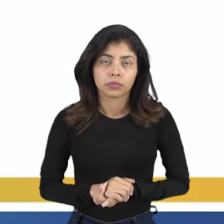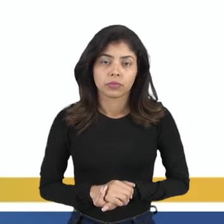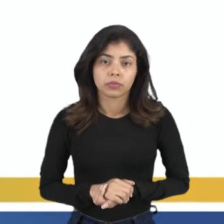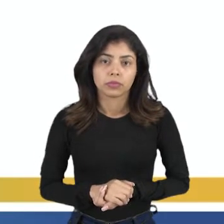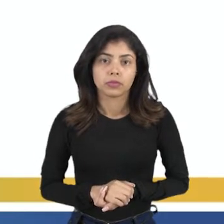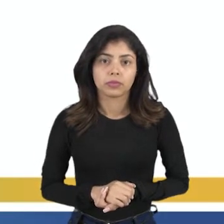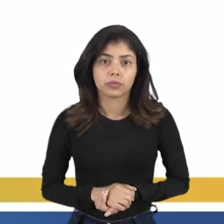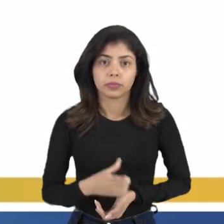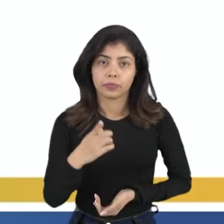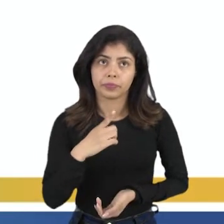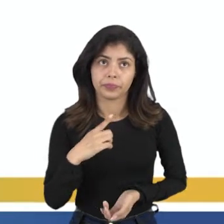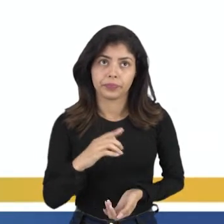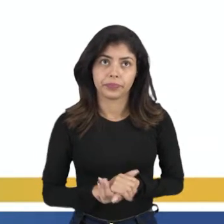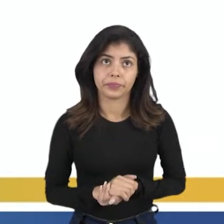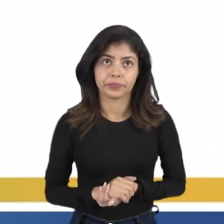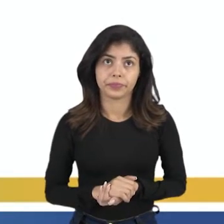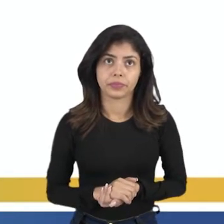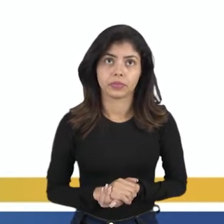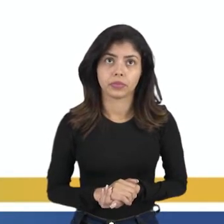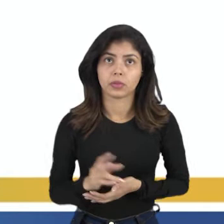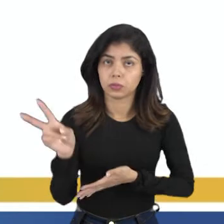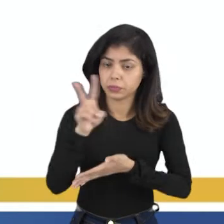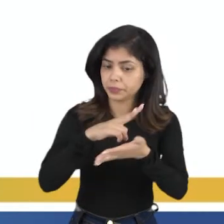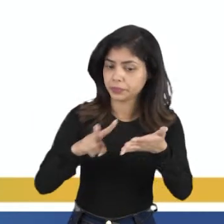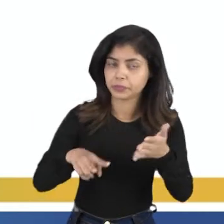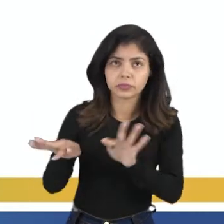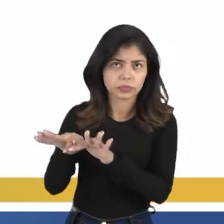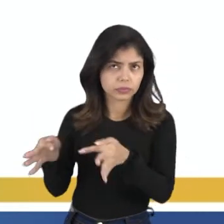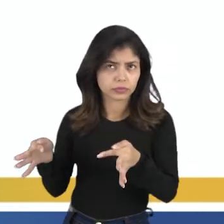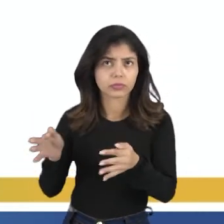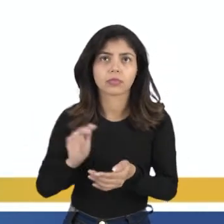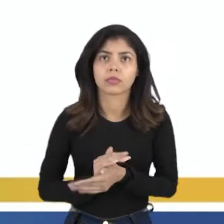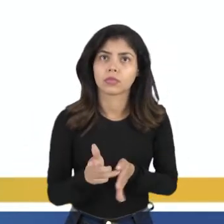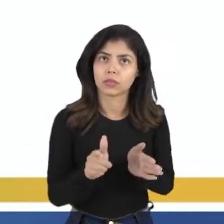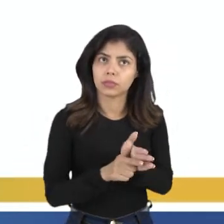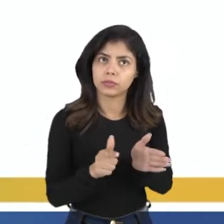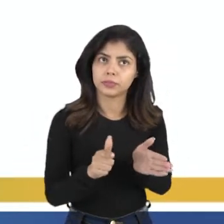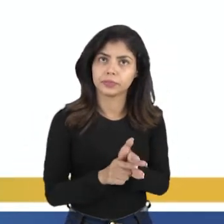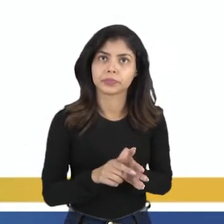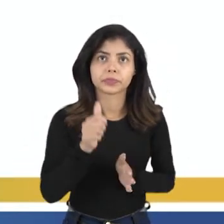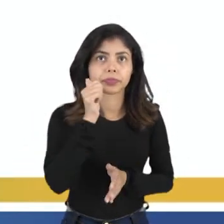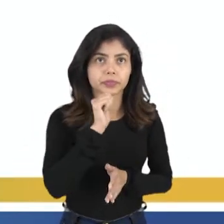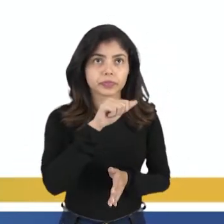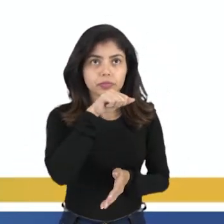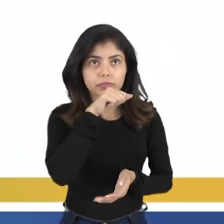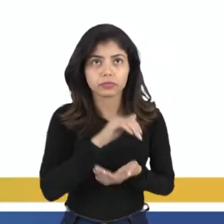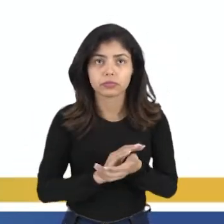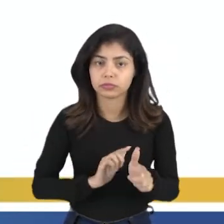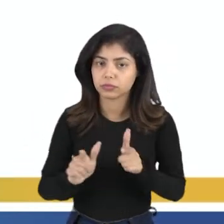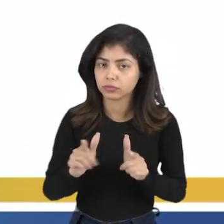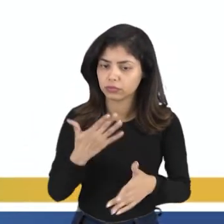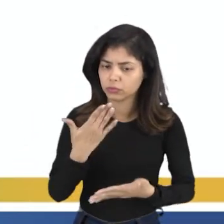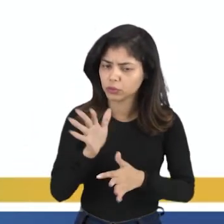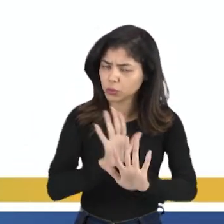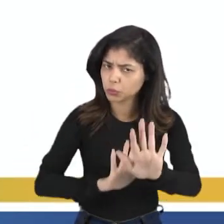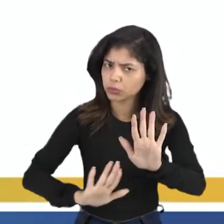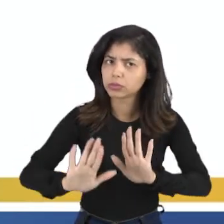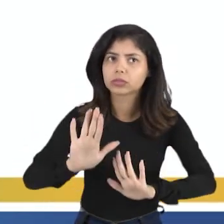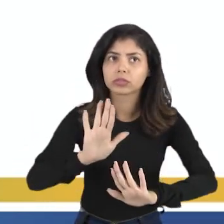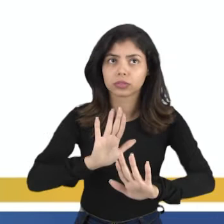E aí nós temos promovendo uma leitura simplista no papel materno em seu trabalho de criar os